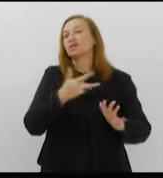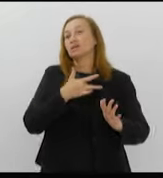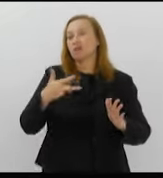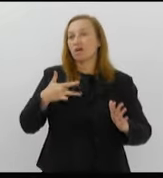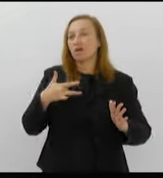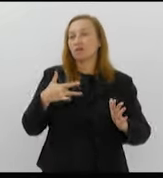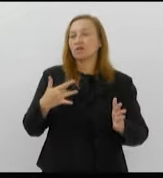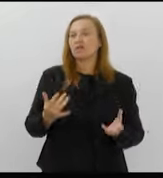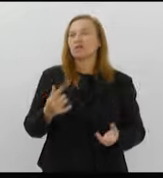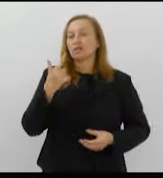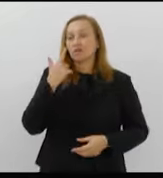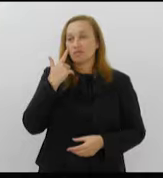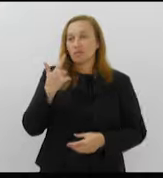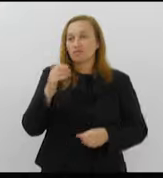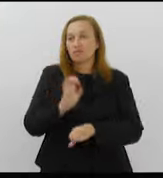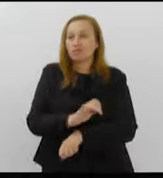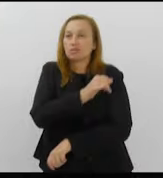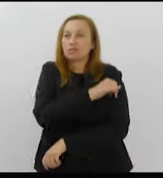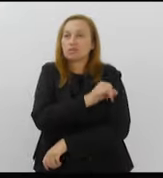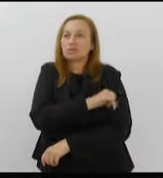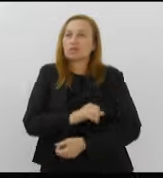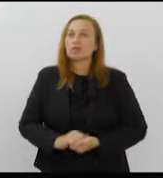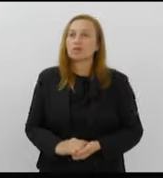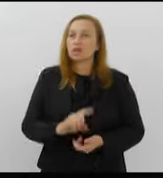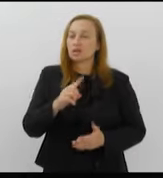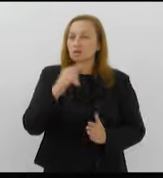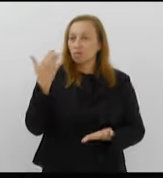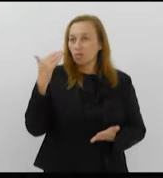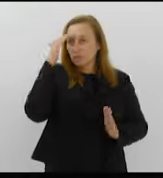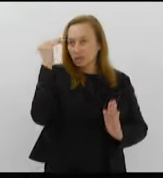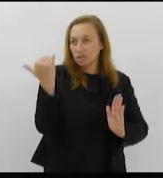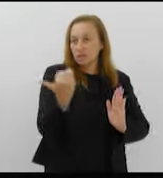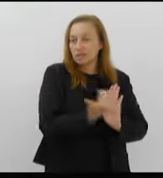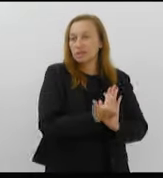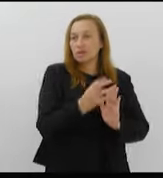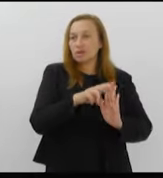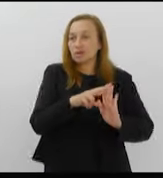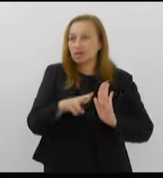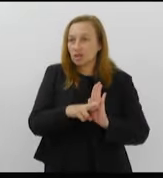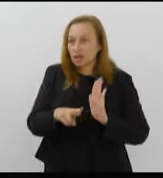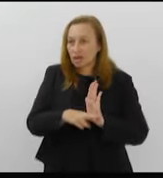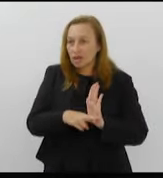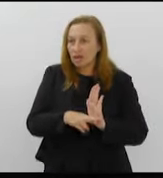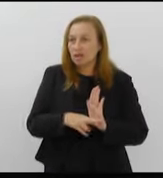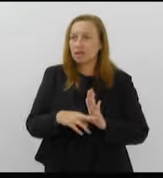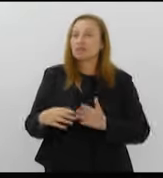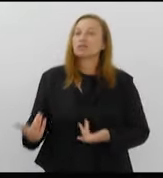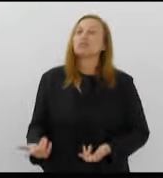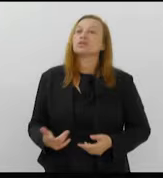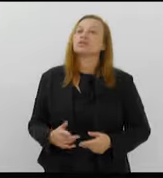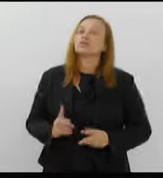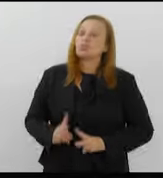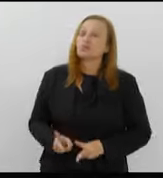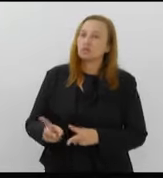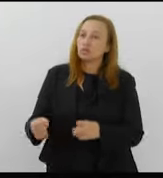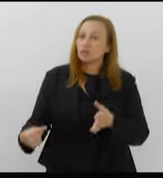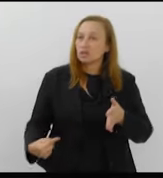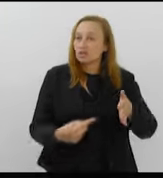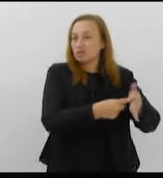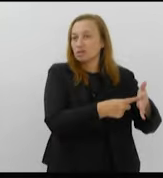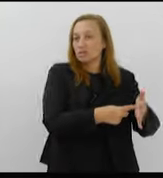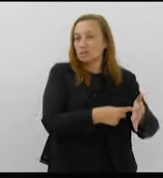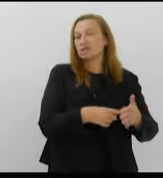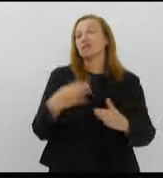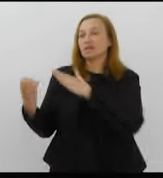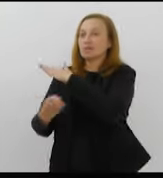hospitalares integradas aqui no Estado do Rio de Janeiro e que não cumpriam, avolumando-se, inclusive, as denúncias dessa mesma controladoria por